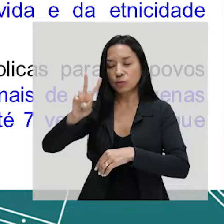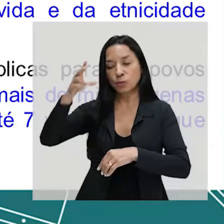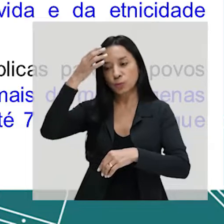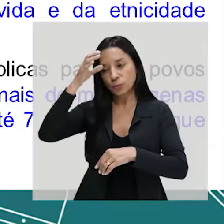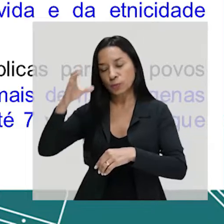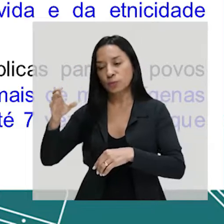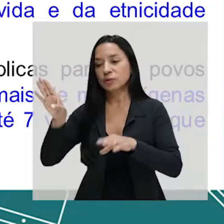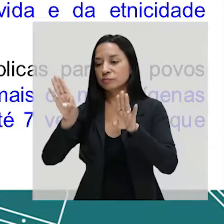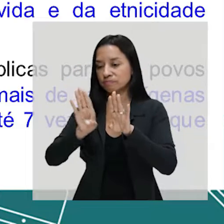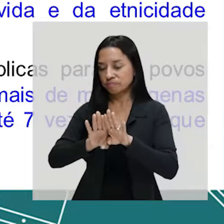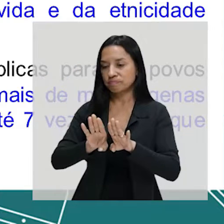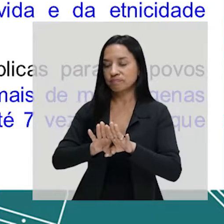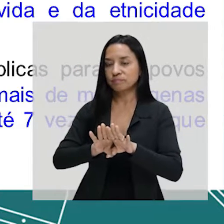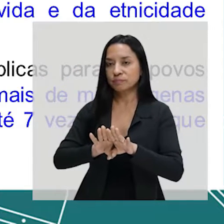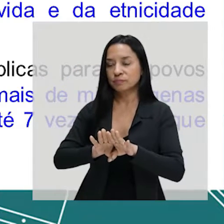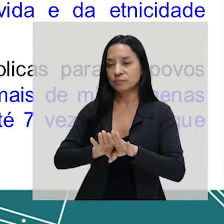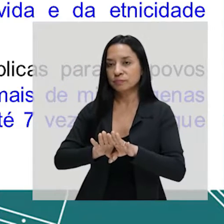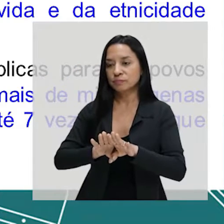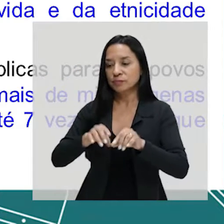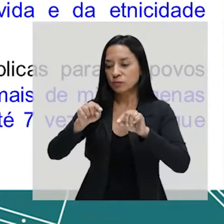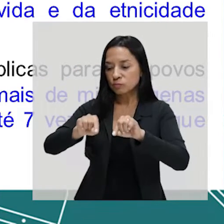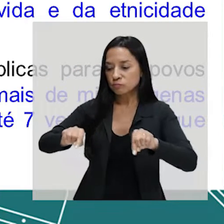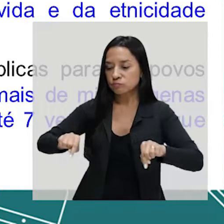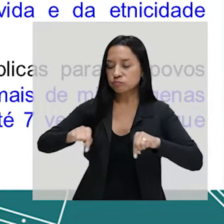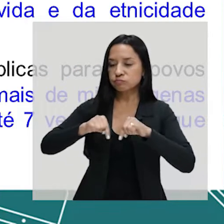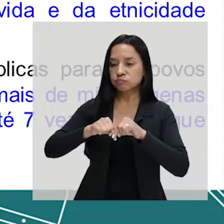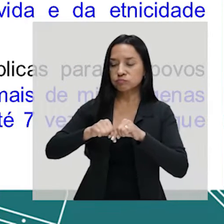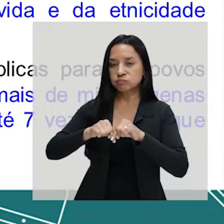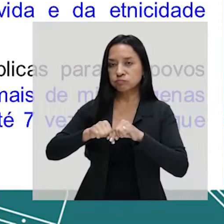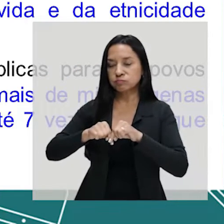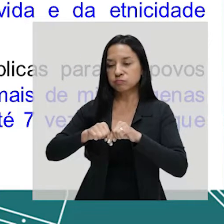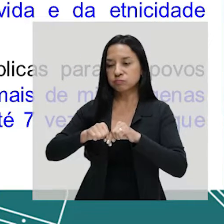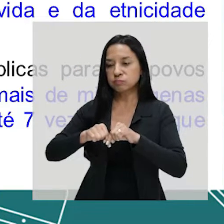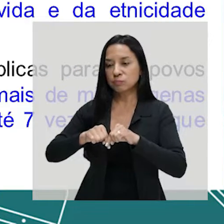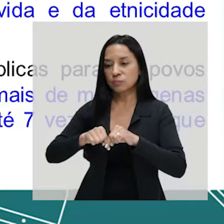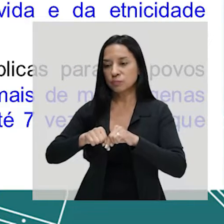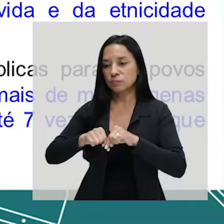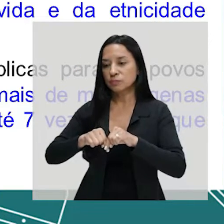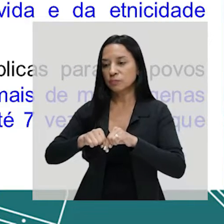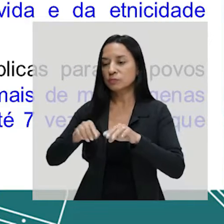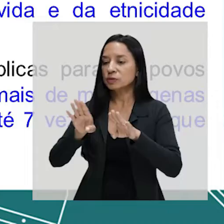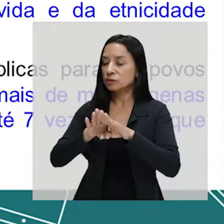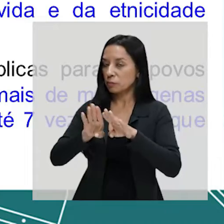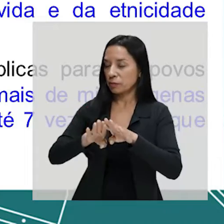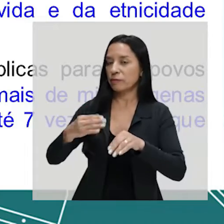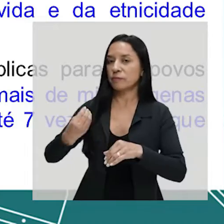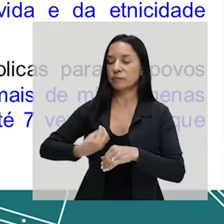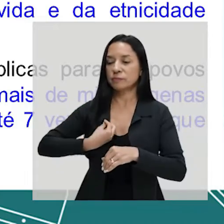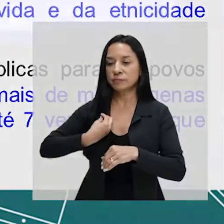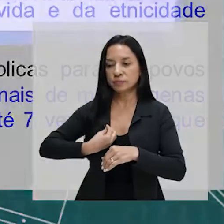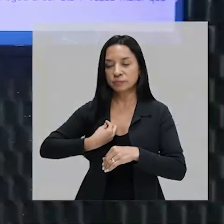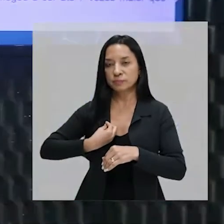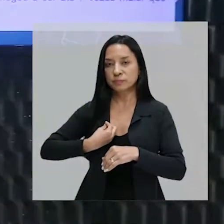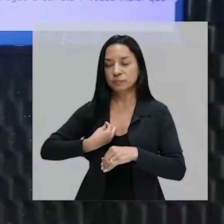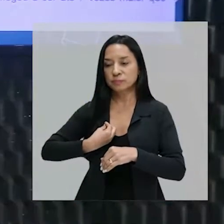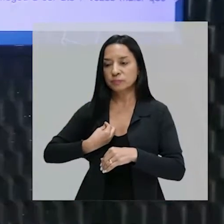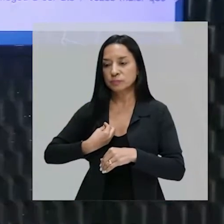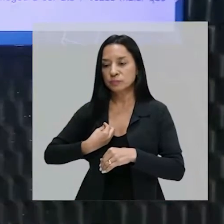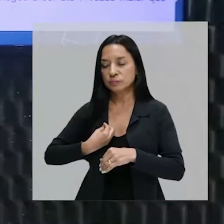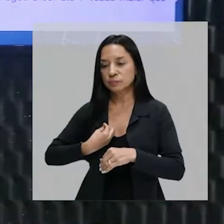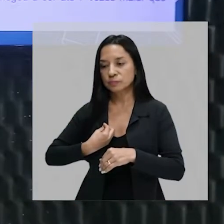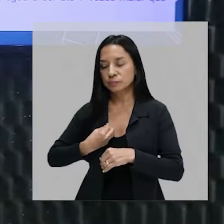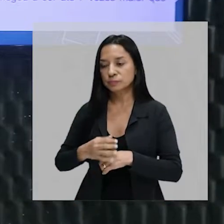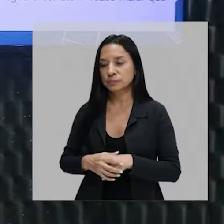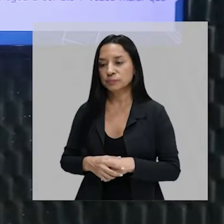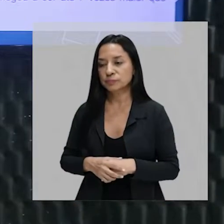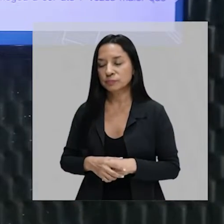ameaçados e a as suas terras estão ameaçadas acima de tudo a sua vida estão ameaçadas